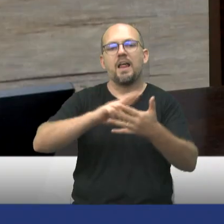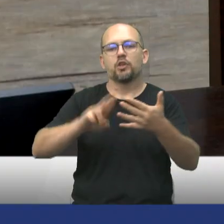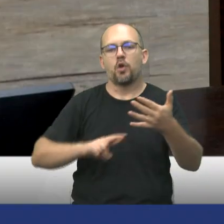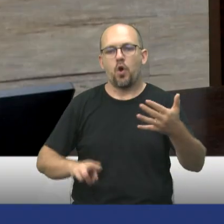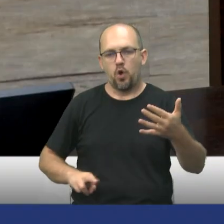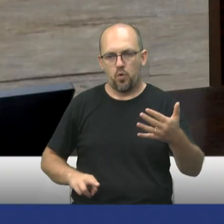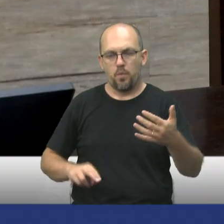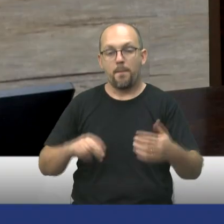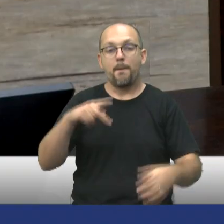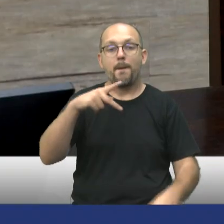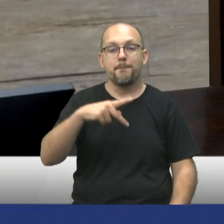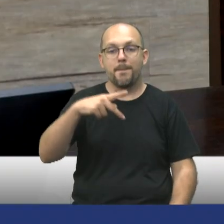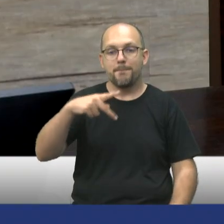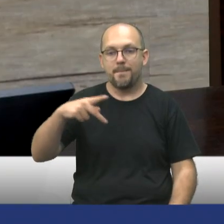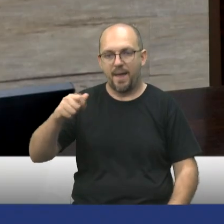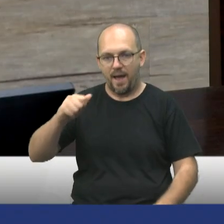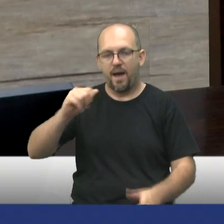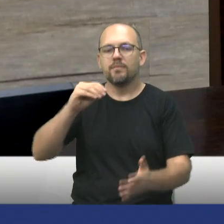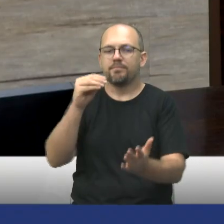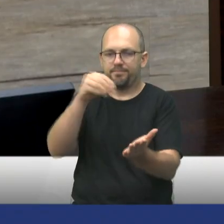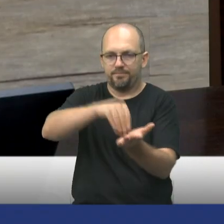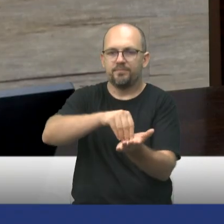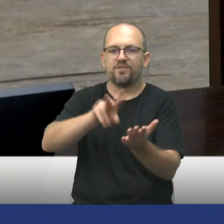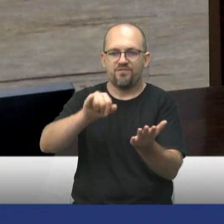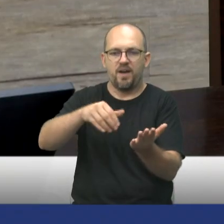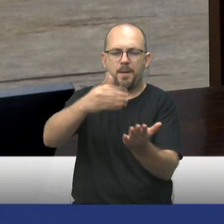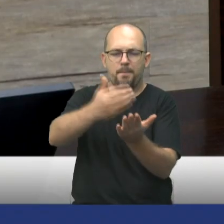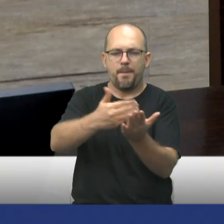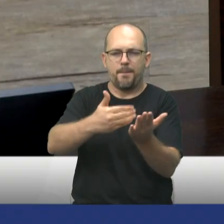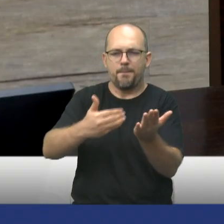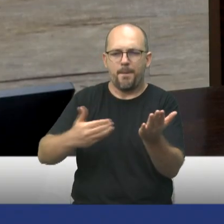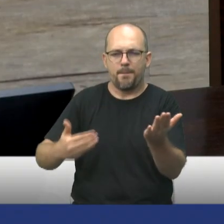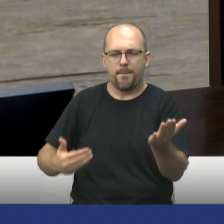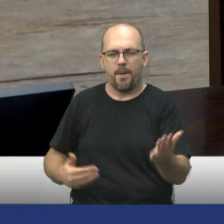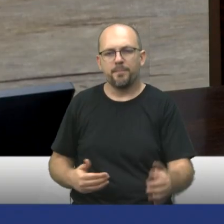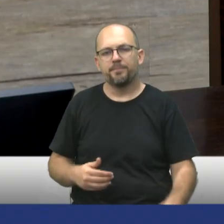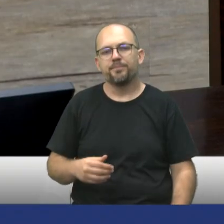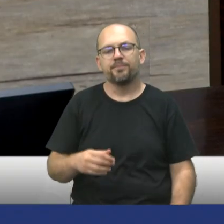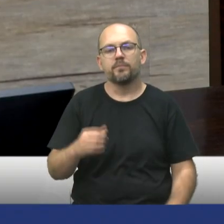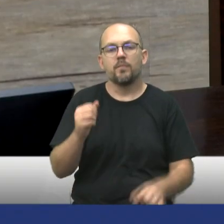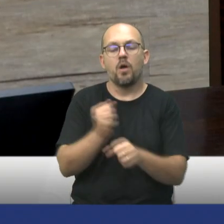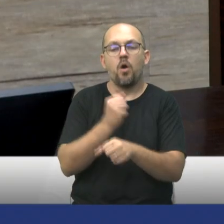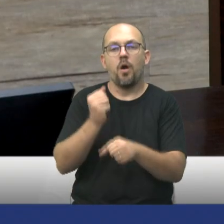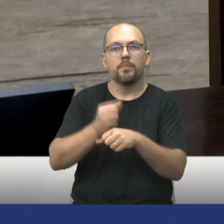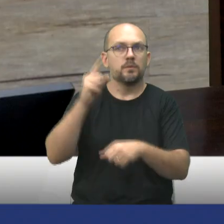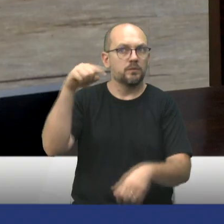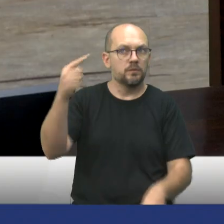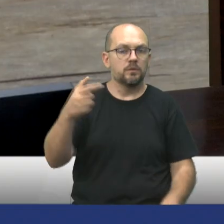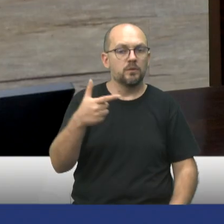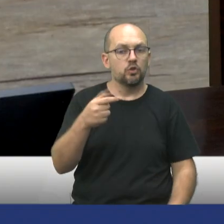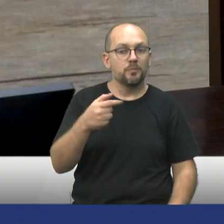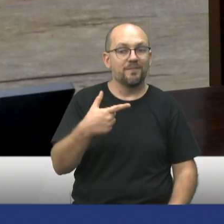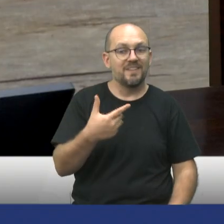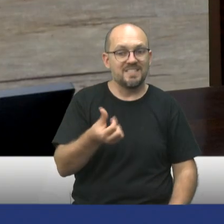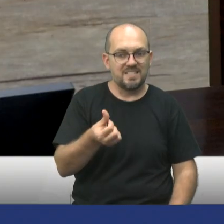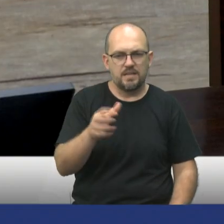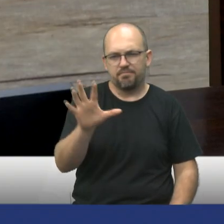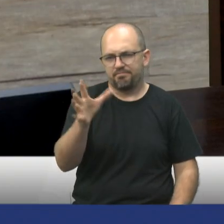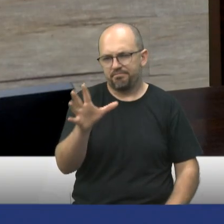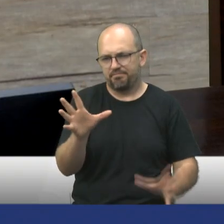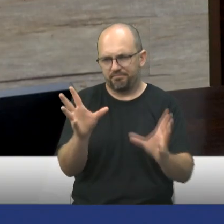PPA vai ser trazido para cá, né? Com relação às obras de 2026, só para você ter uma ideia,